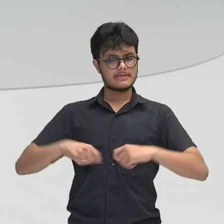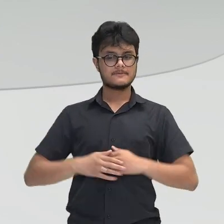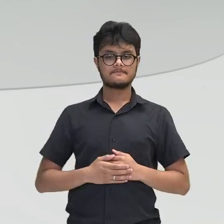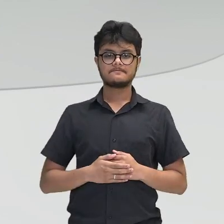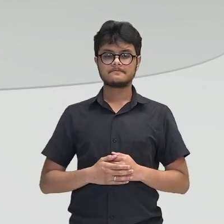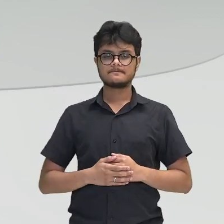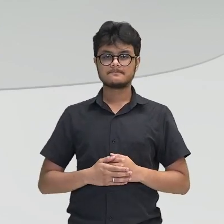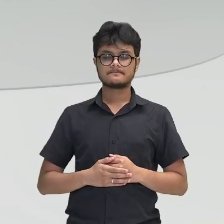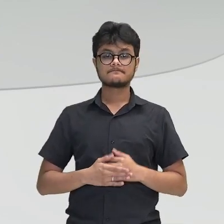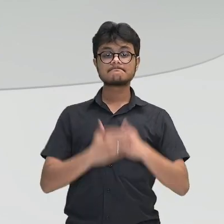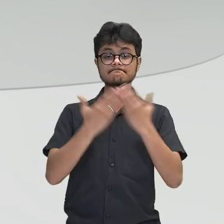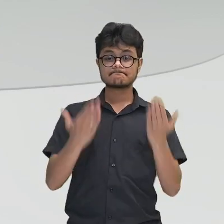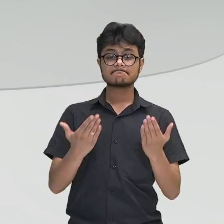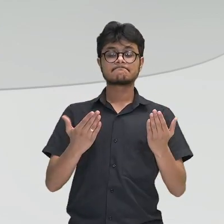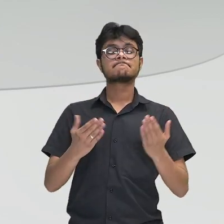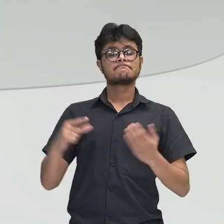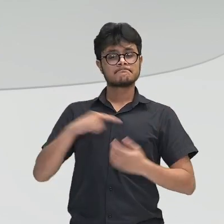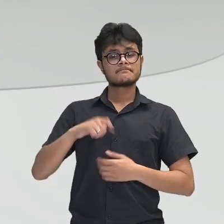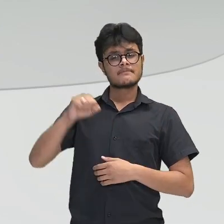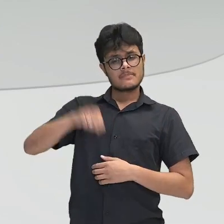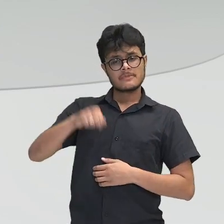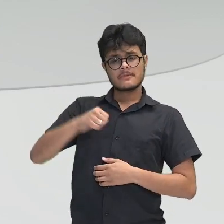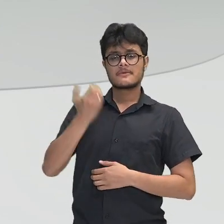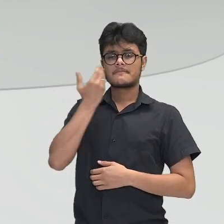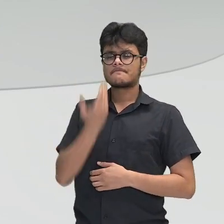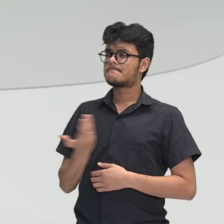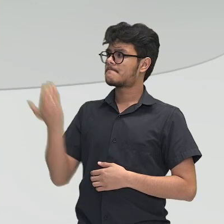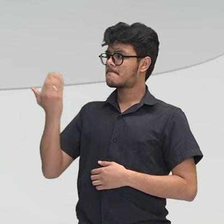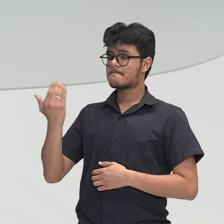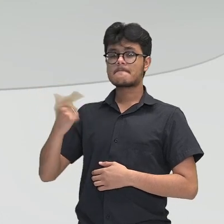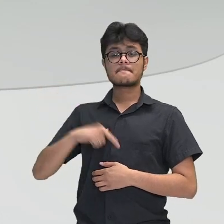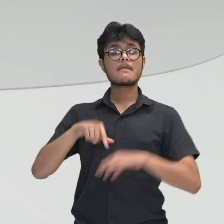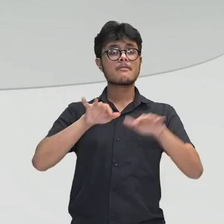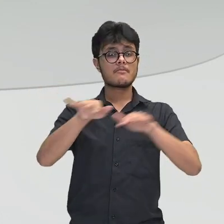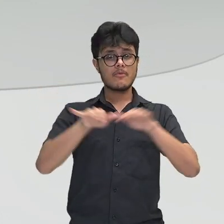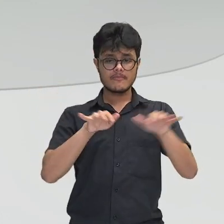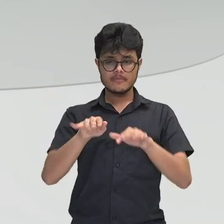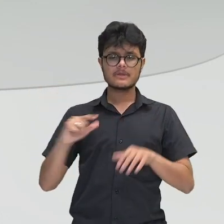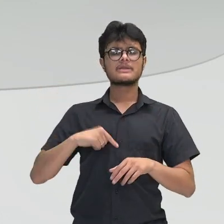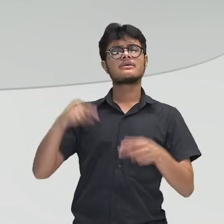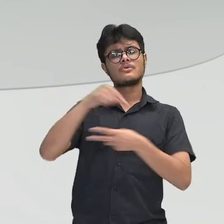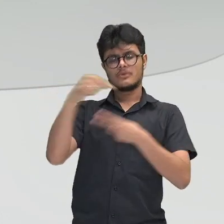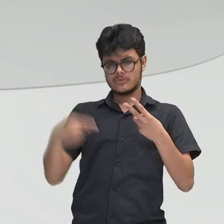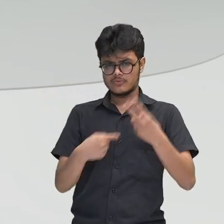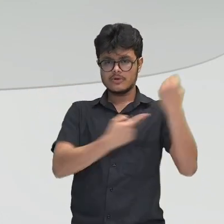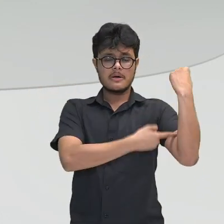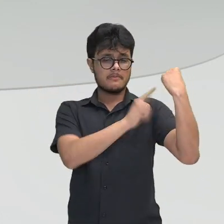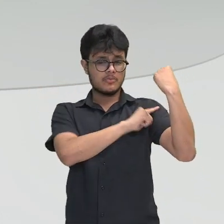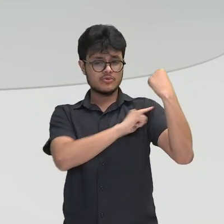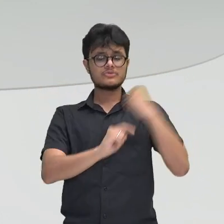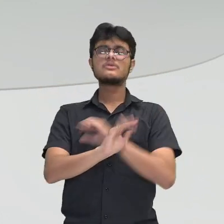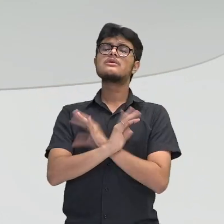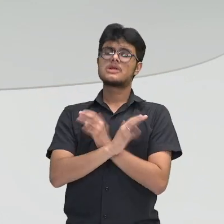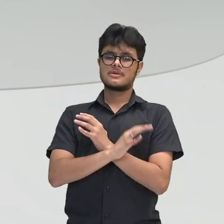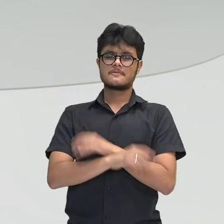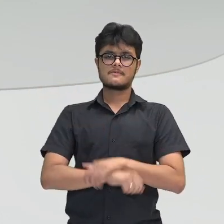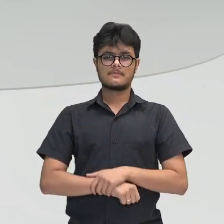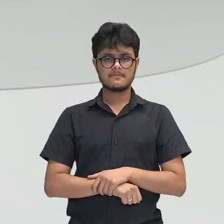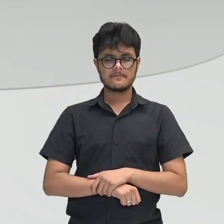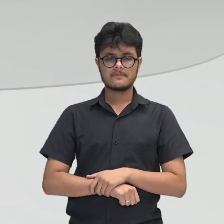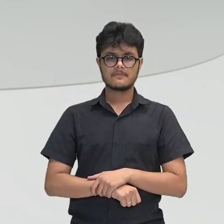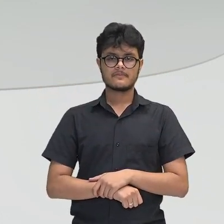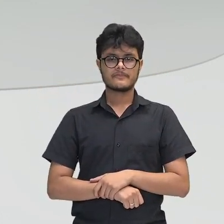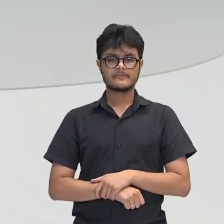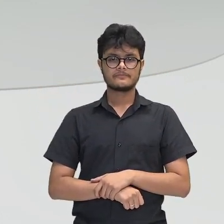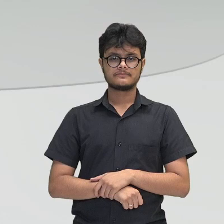né? Então, nós temos aí, para essa movimentação, essa ação conjunta do sistema